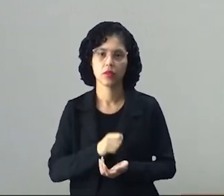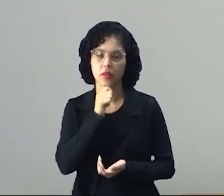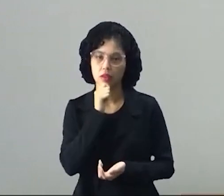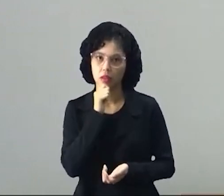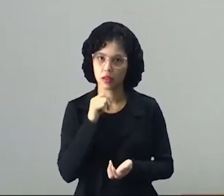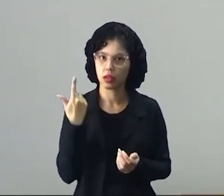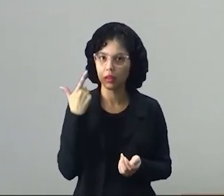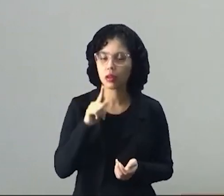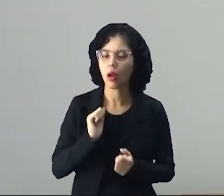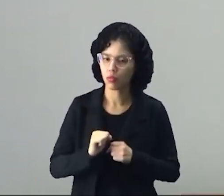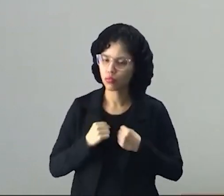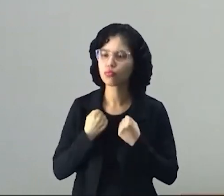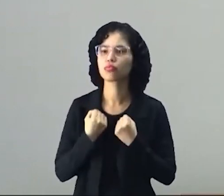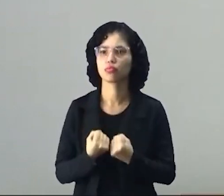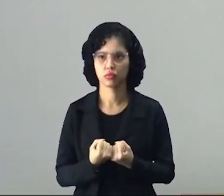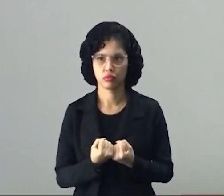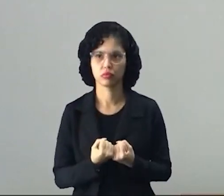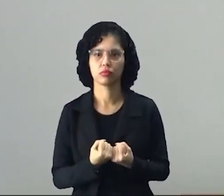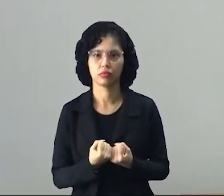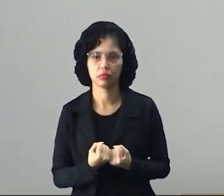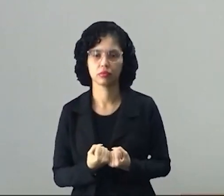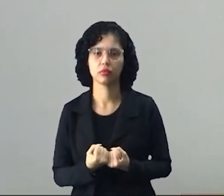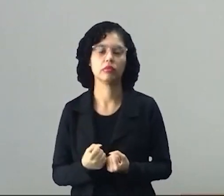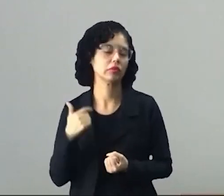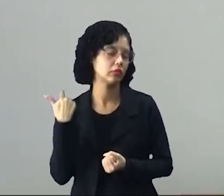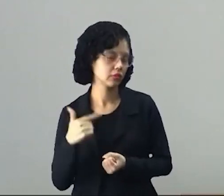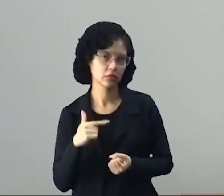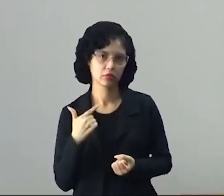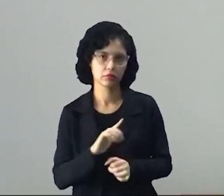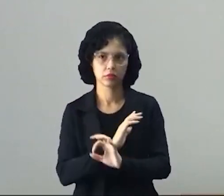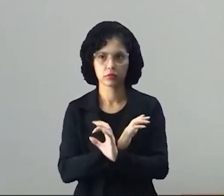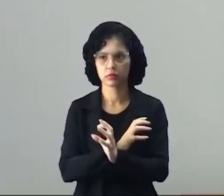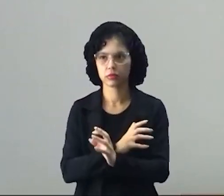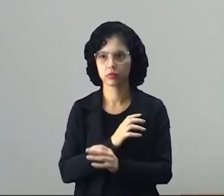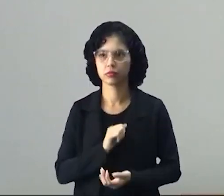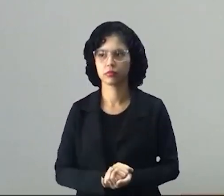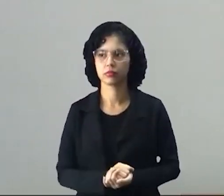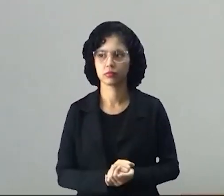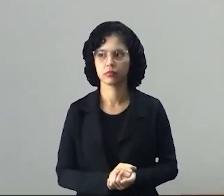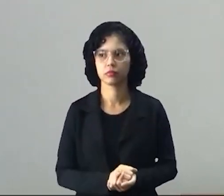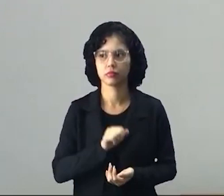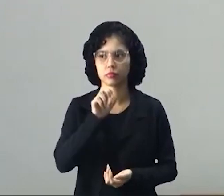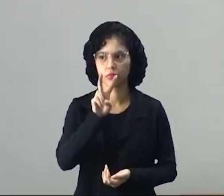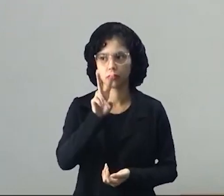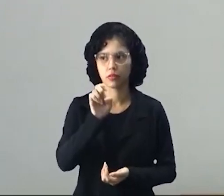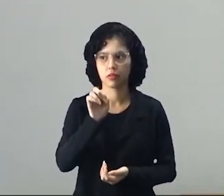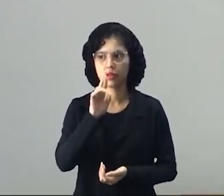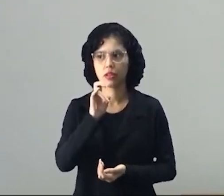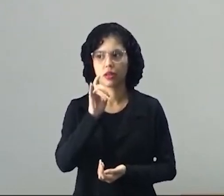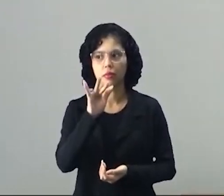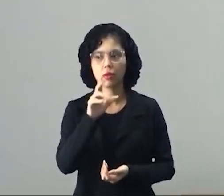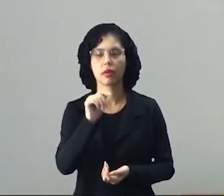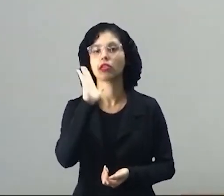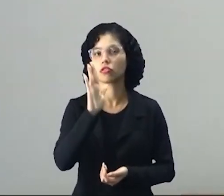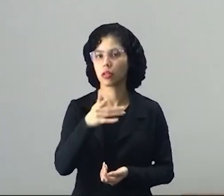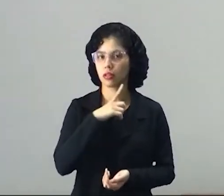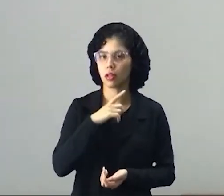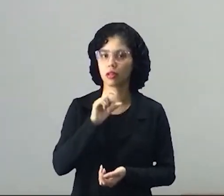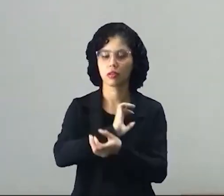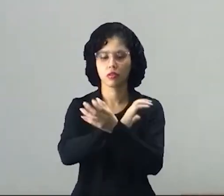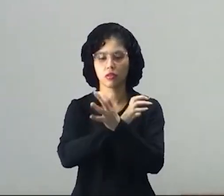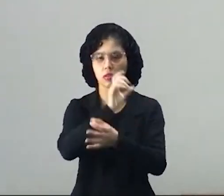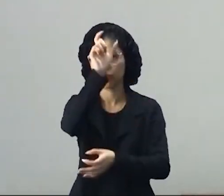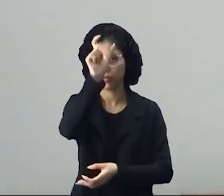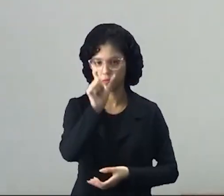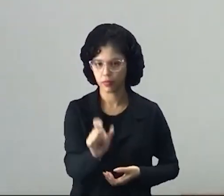exoesqueleto garante uma resistência, ok? Mas ele não tem osso. E nós temos os vertebrados, são os animais que já têm ossos,